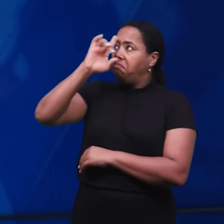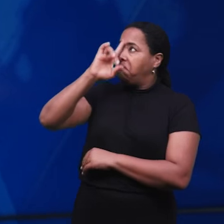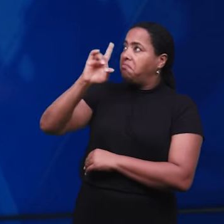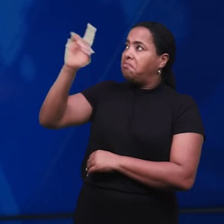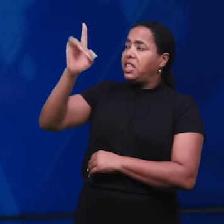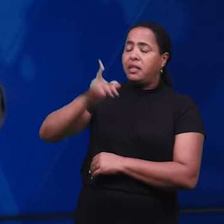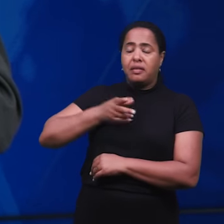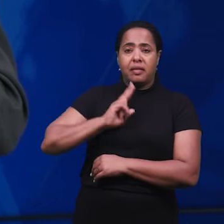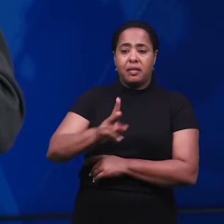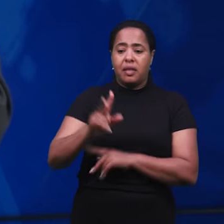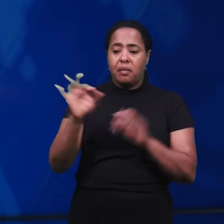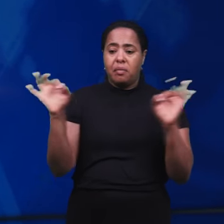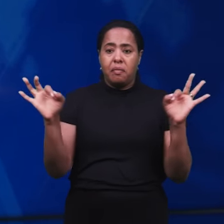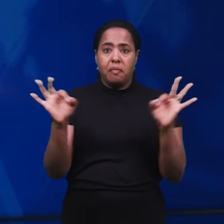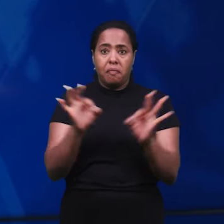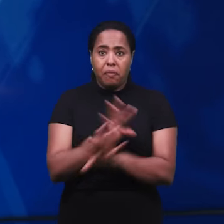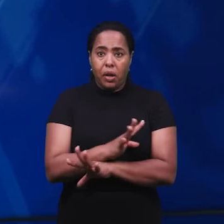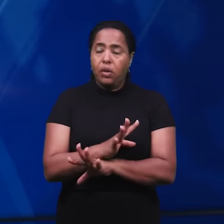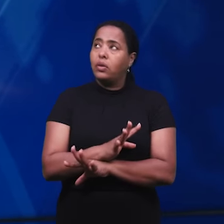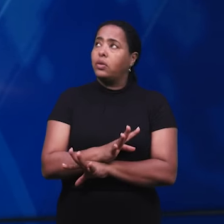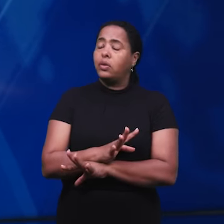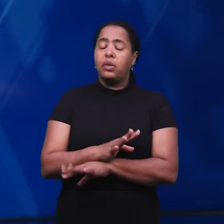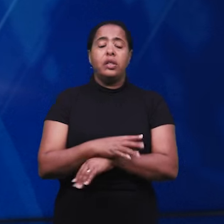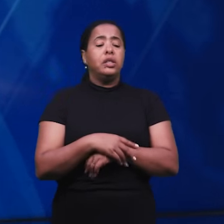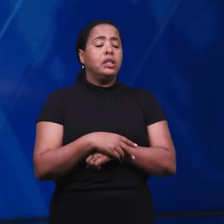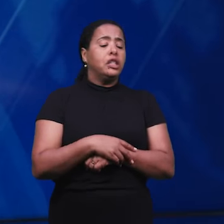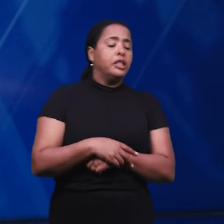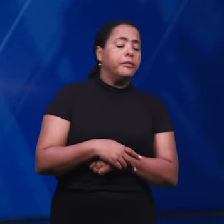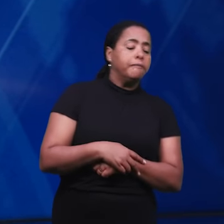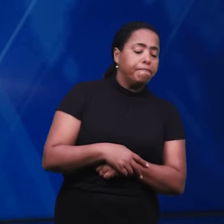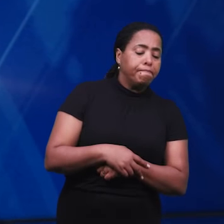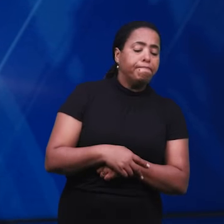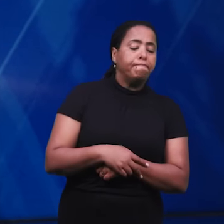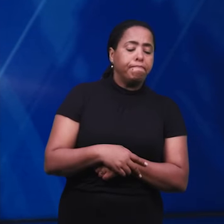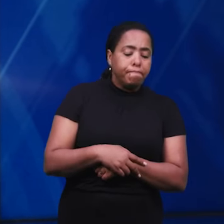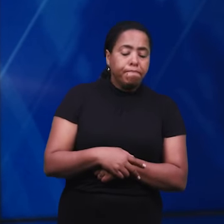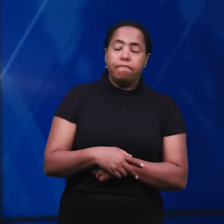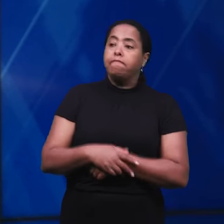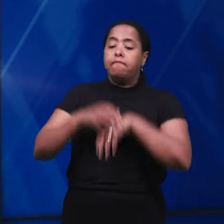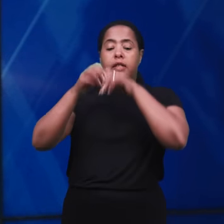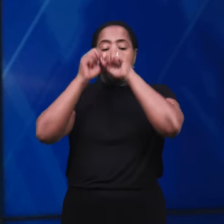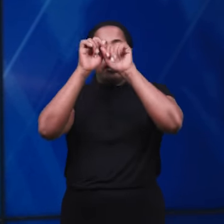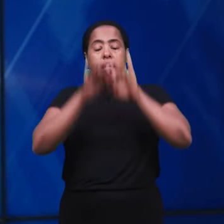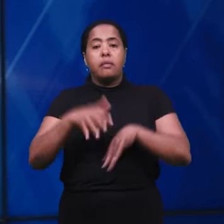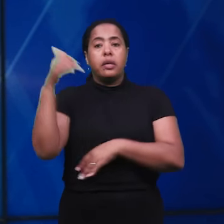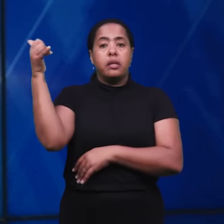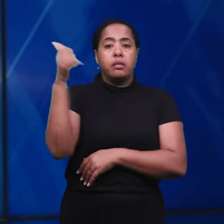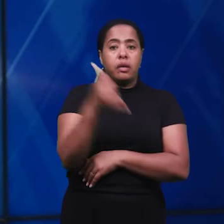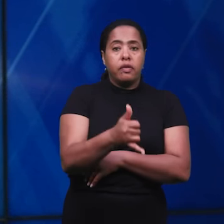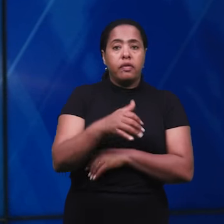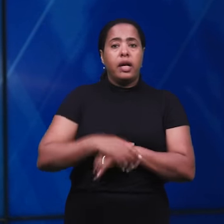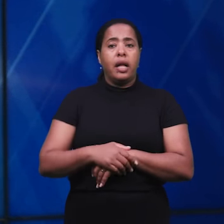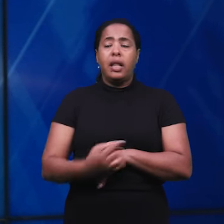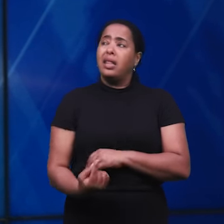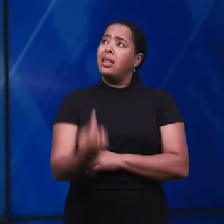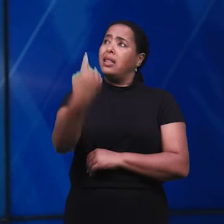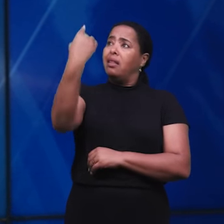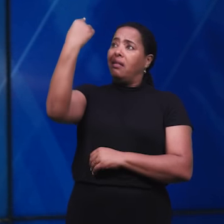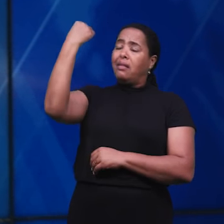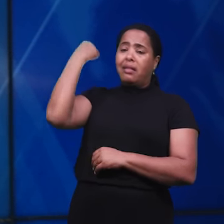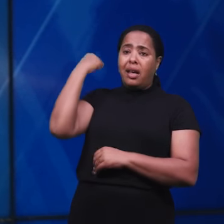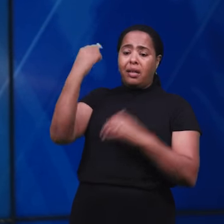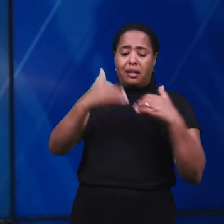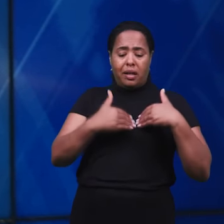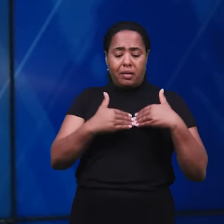que sempre está pronto a ouvi-lo, a abençoar e a falar. É assim desde o